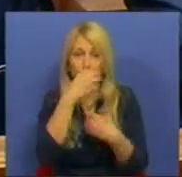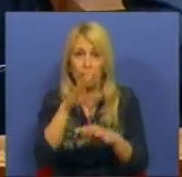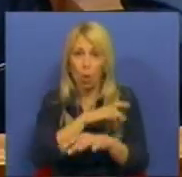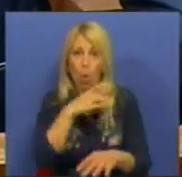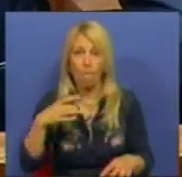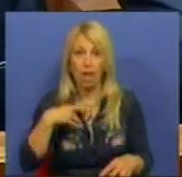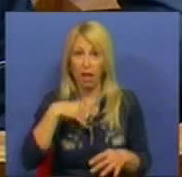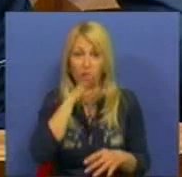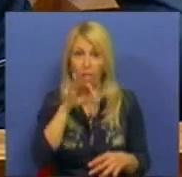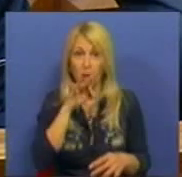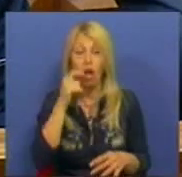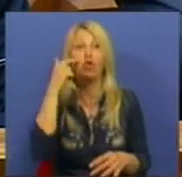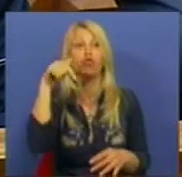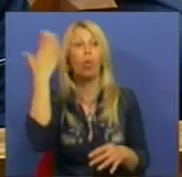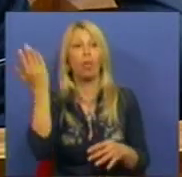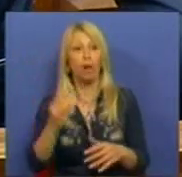Extraordinário.